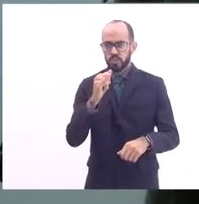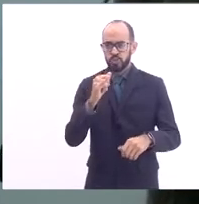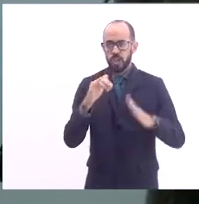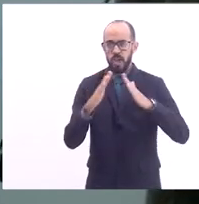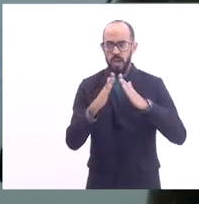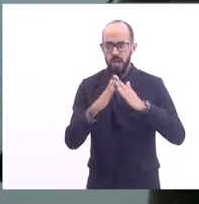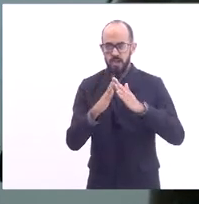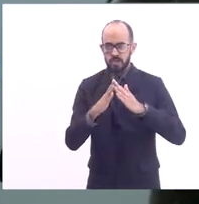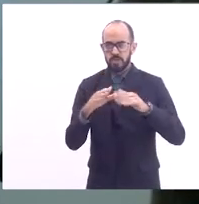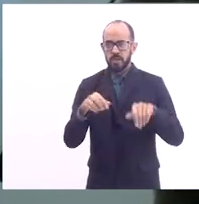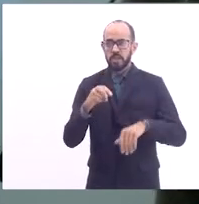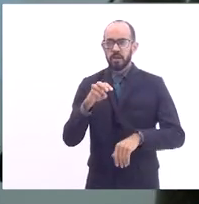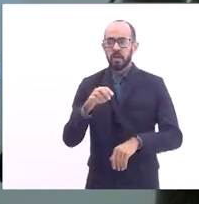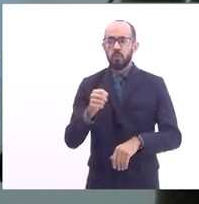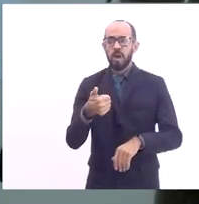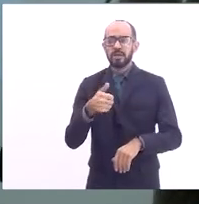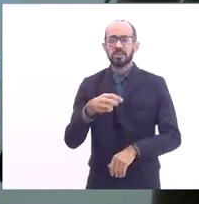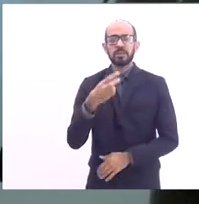19.700